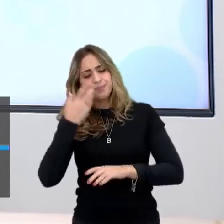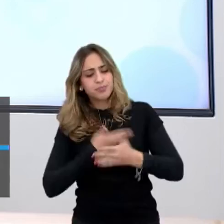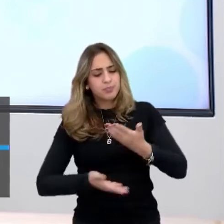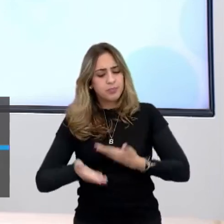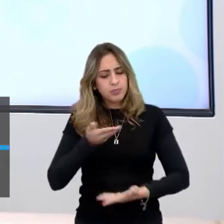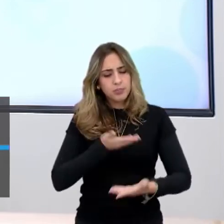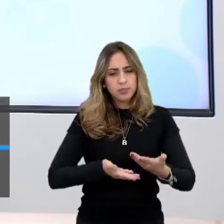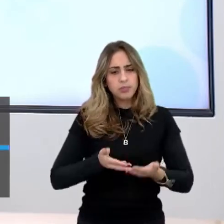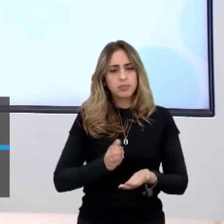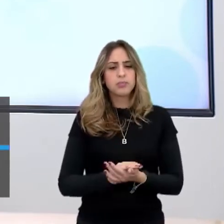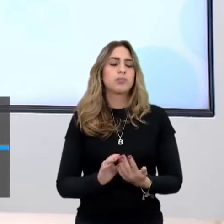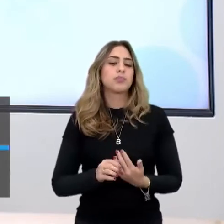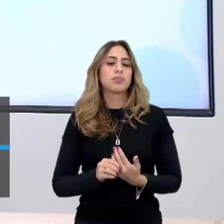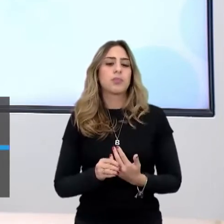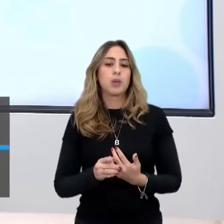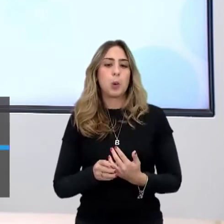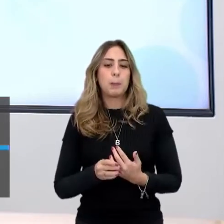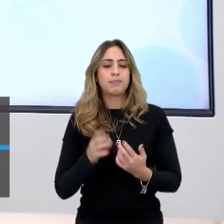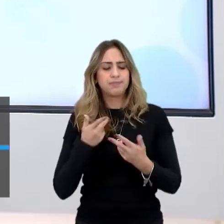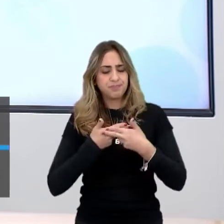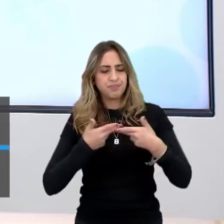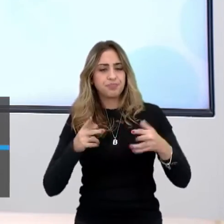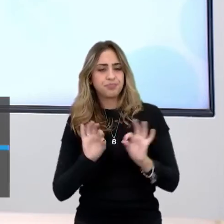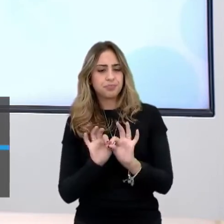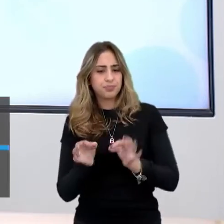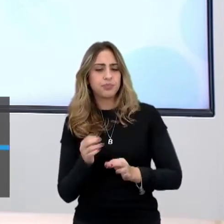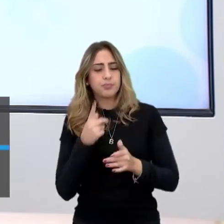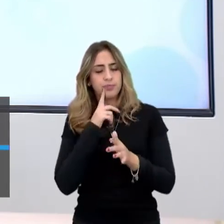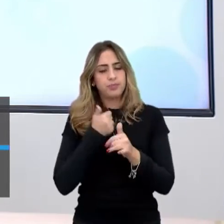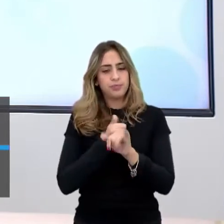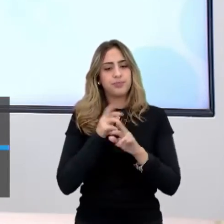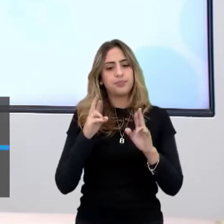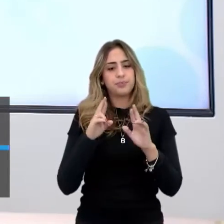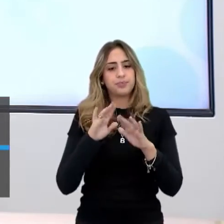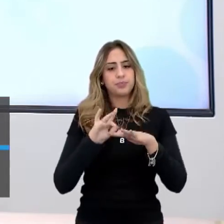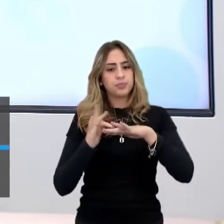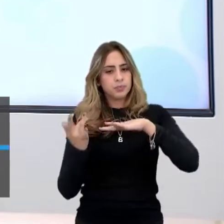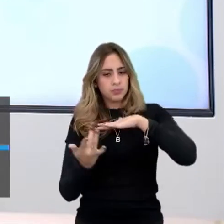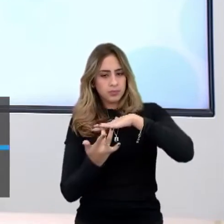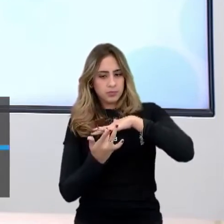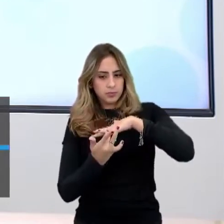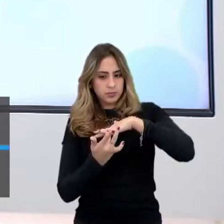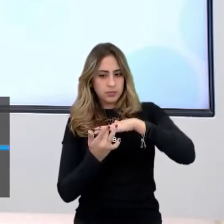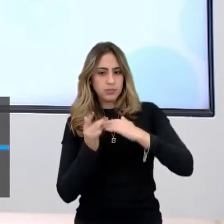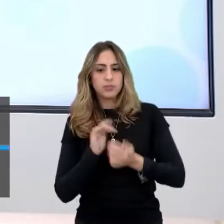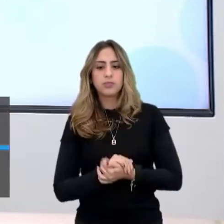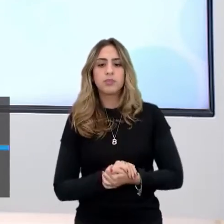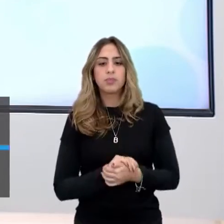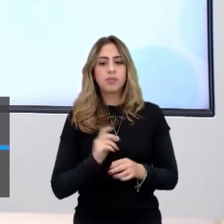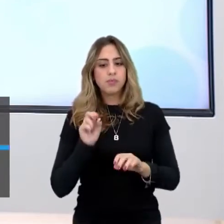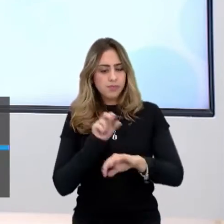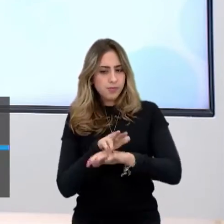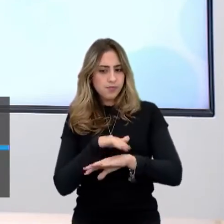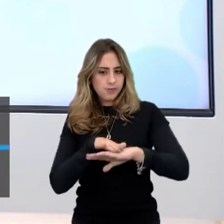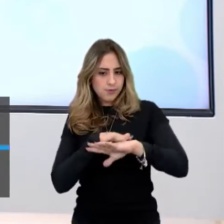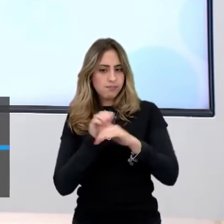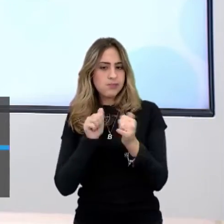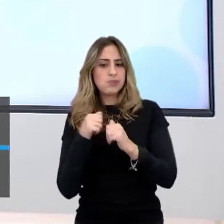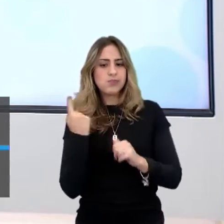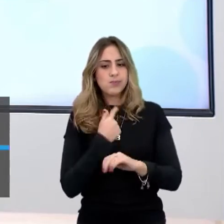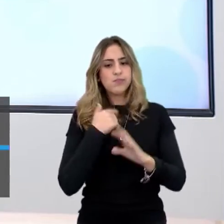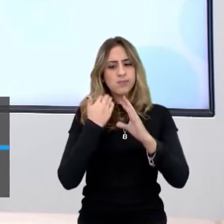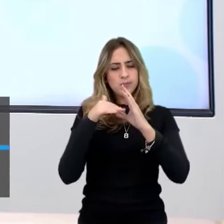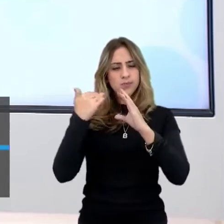ele é relativamente simples, né? É só nos acompanhar aí nas redes sociais, entra, conversa com a gente, manda uma mensagem aí que a